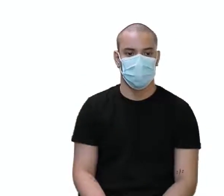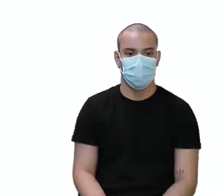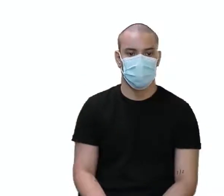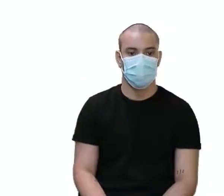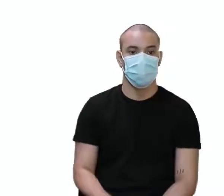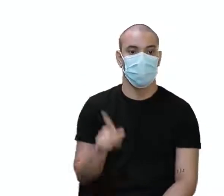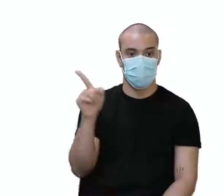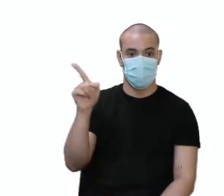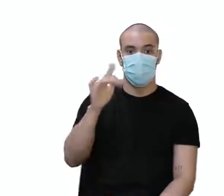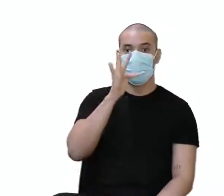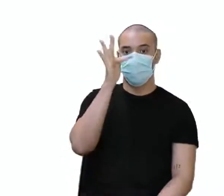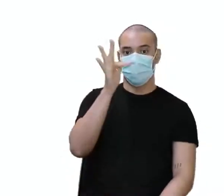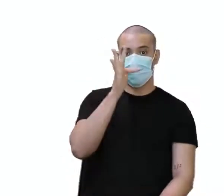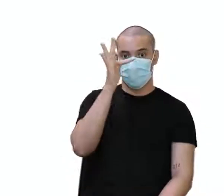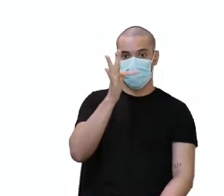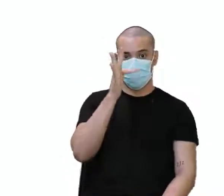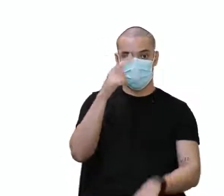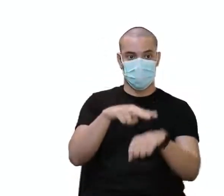planta,